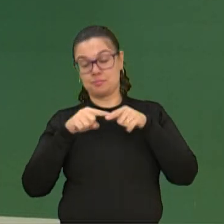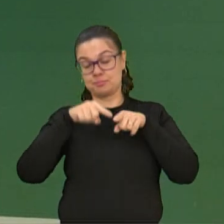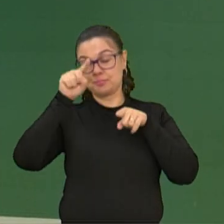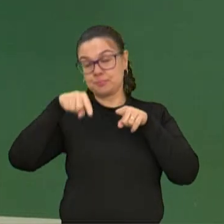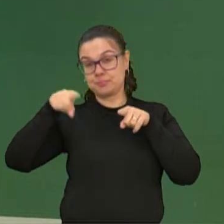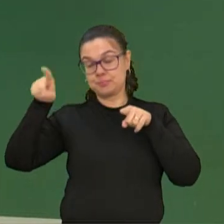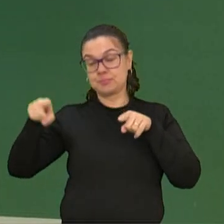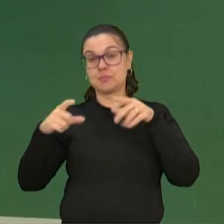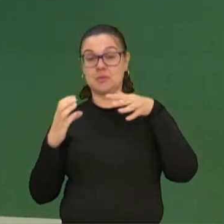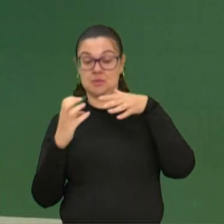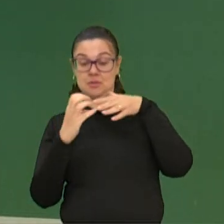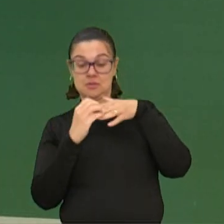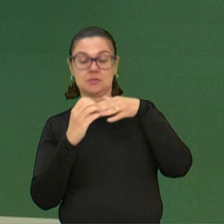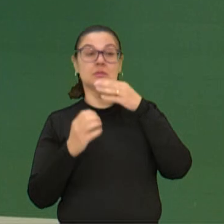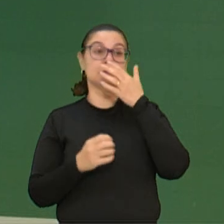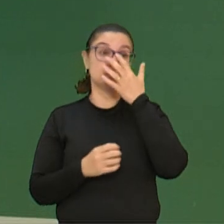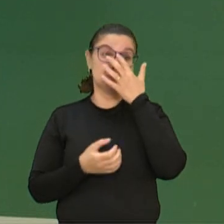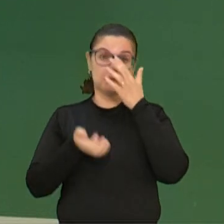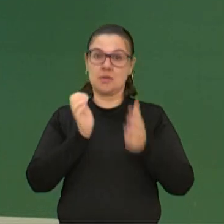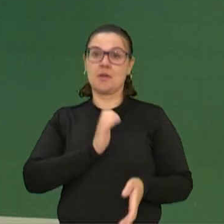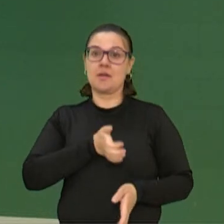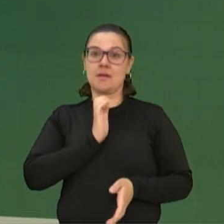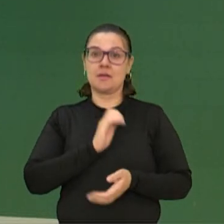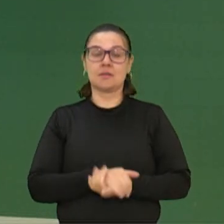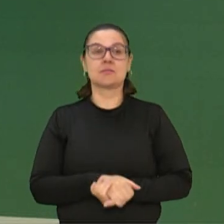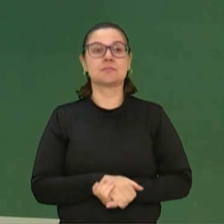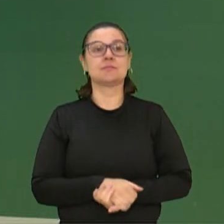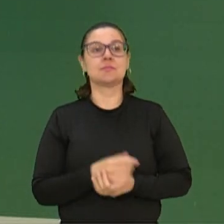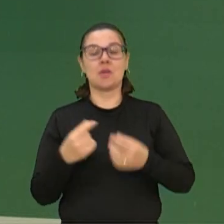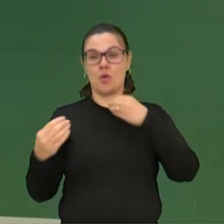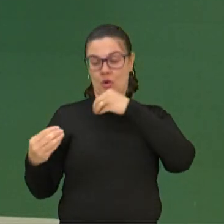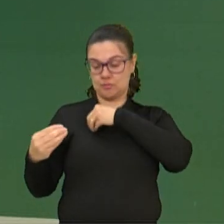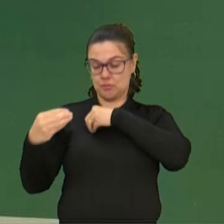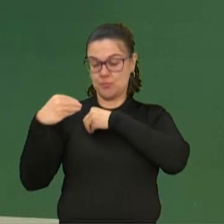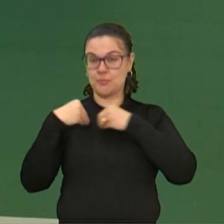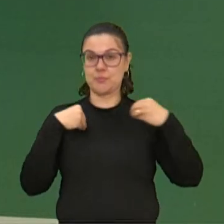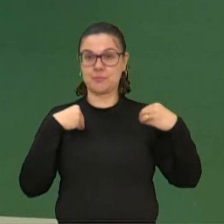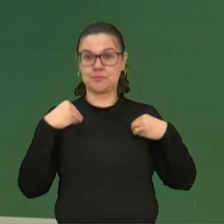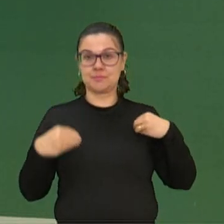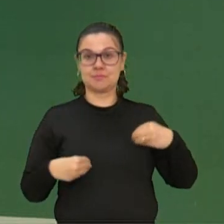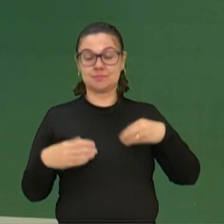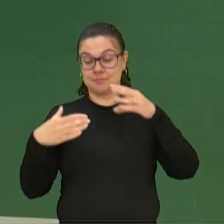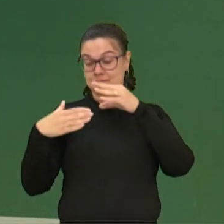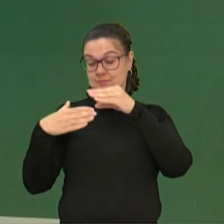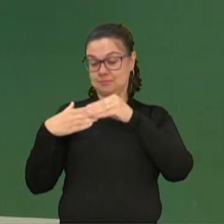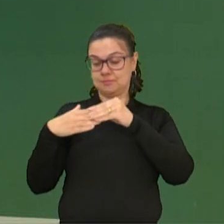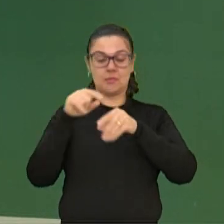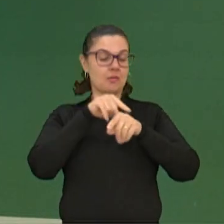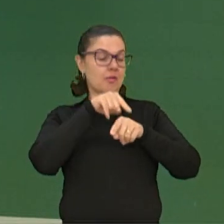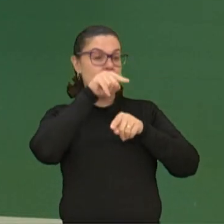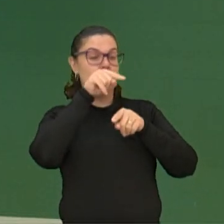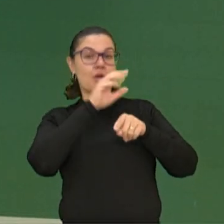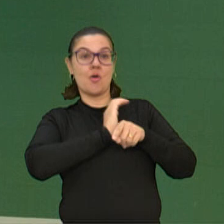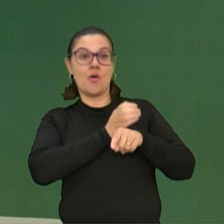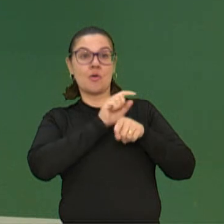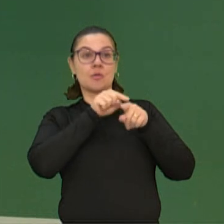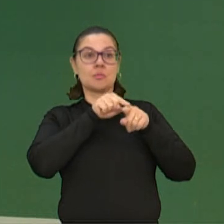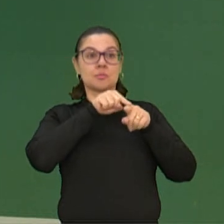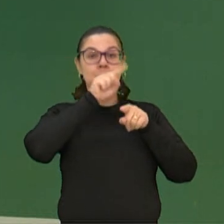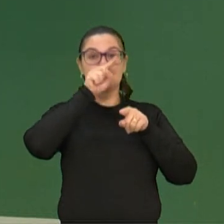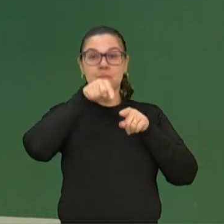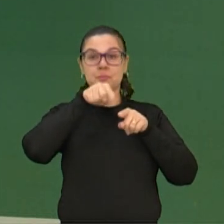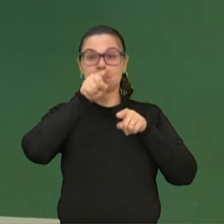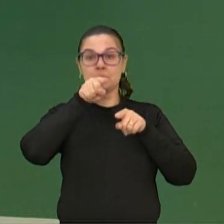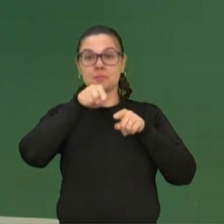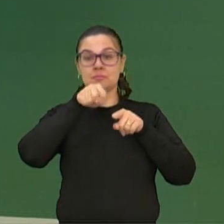eletrocardiografia, que é o teste do coração, né? Aquele que a gente coloca os eletrodos ali e ele vai verificar o ritmo,